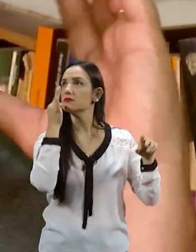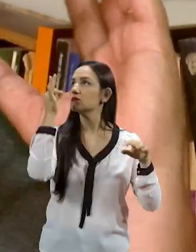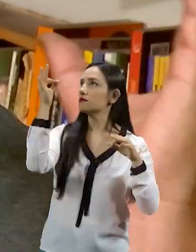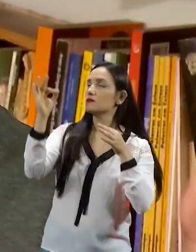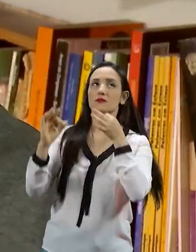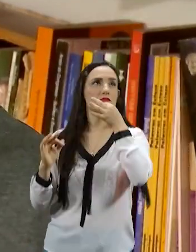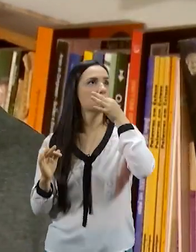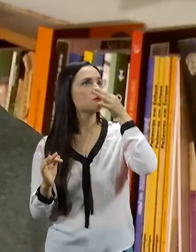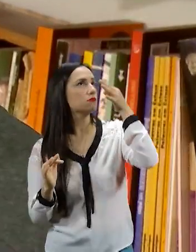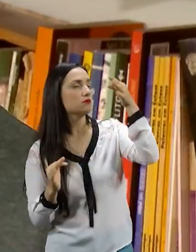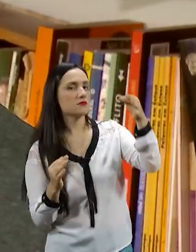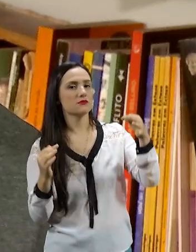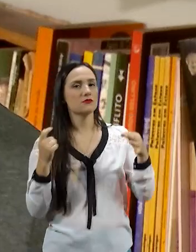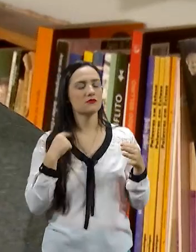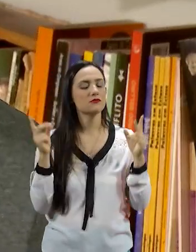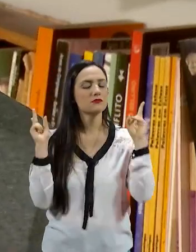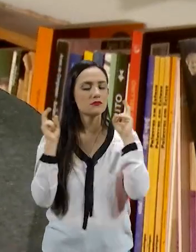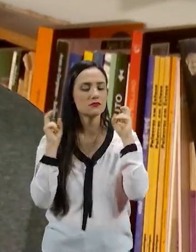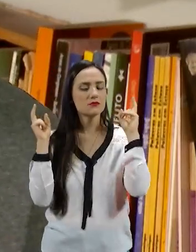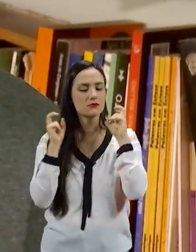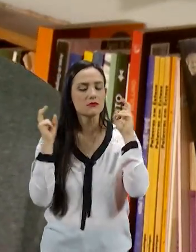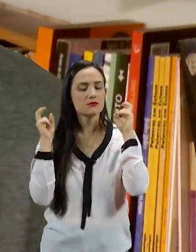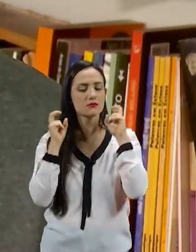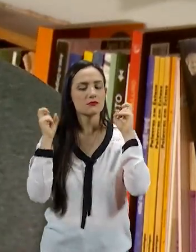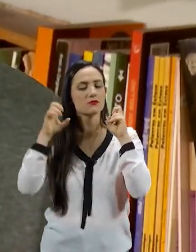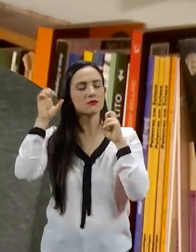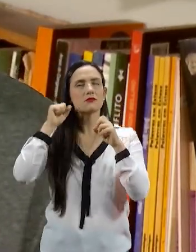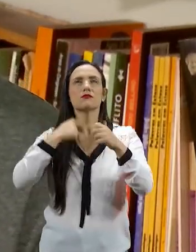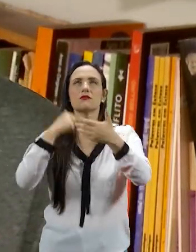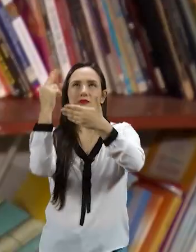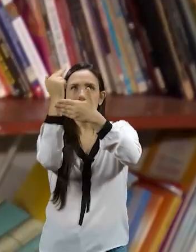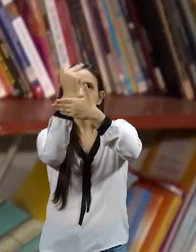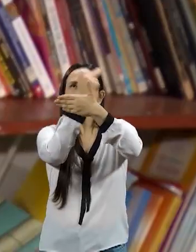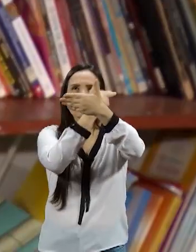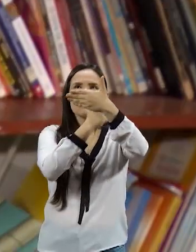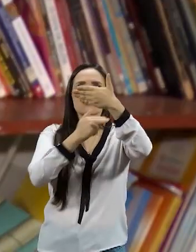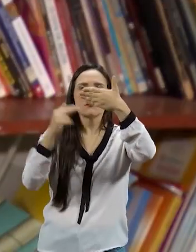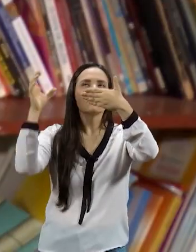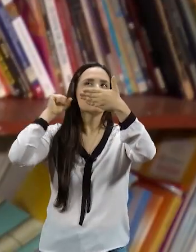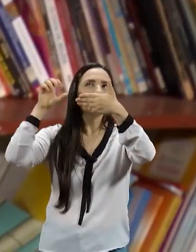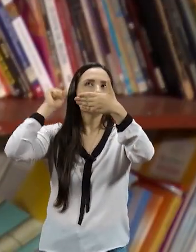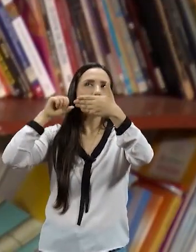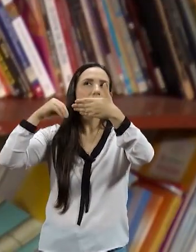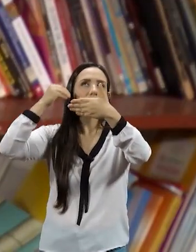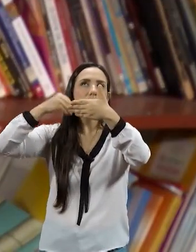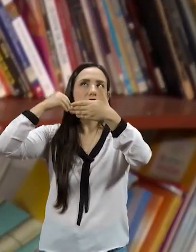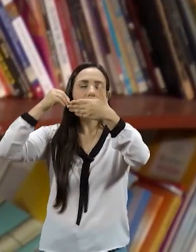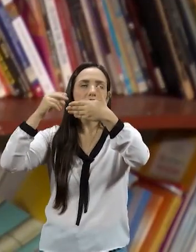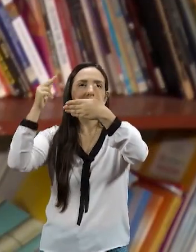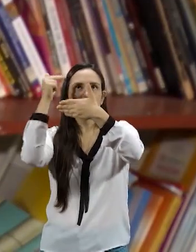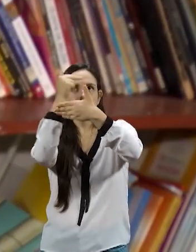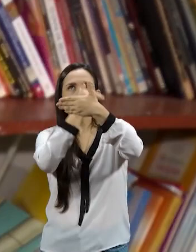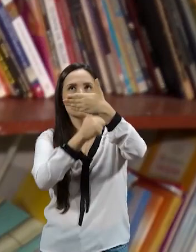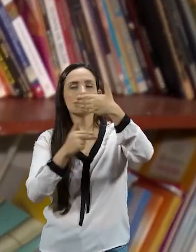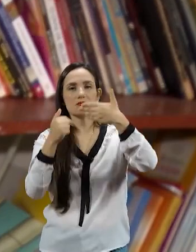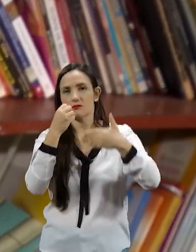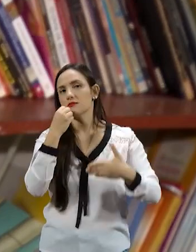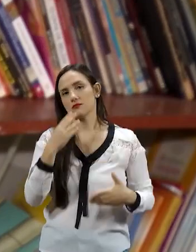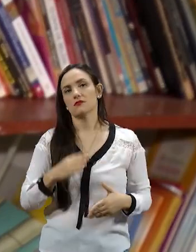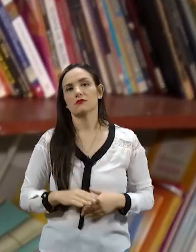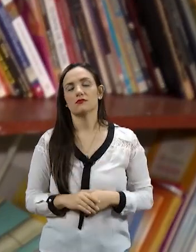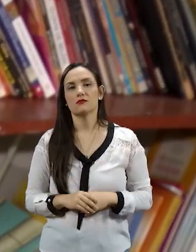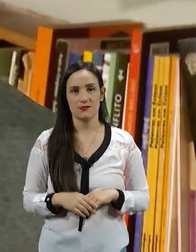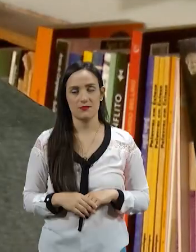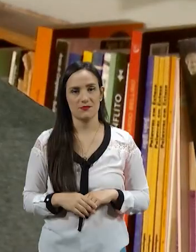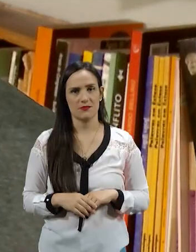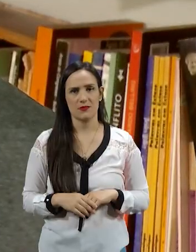você e você vai só ouvindo as vozes das pessoas que vão passando. Eu acho isso interessante e acho que é uma coisa que sempre me motivou a pintura de tela em